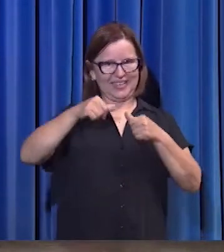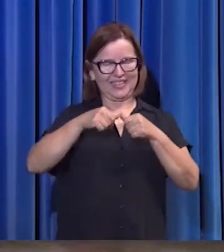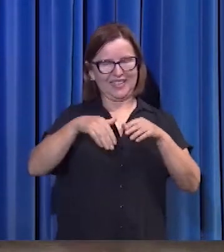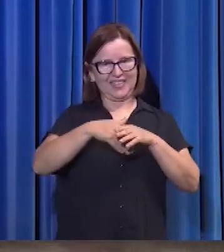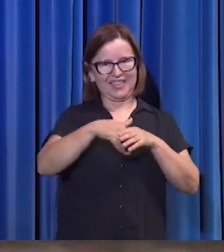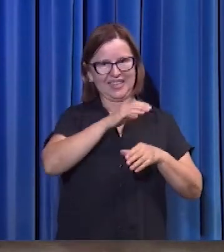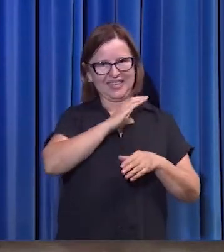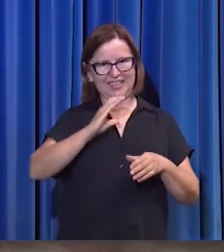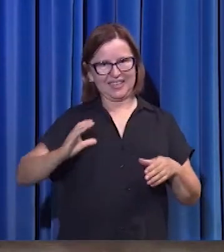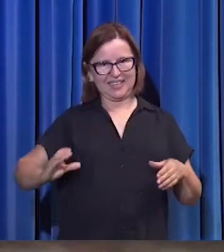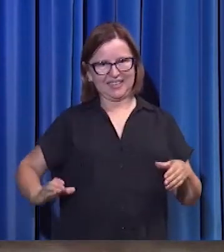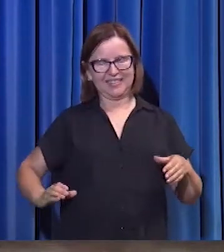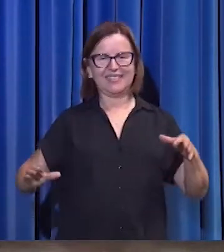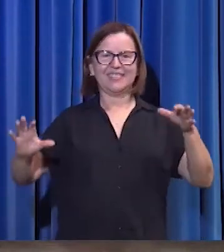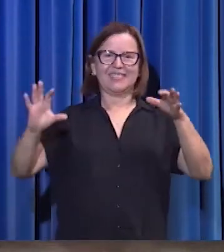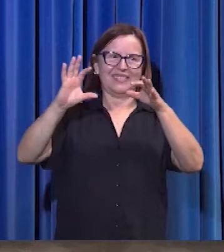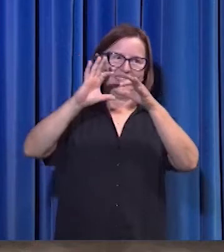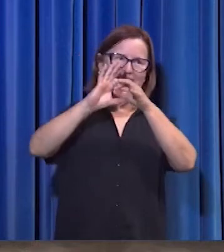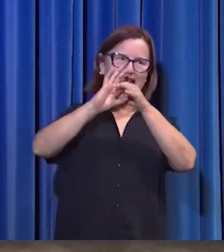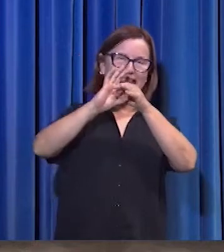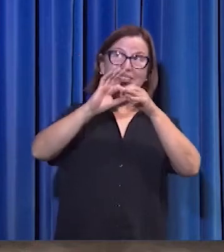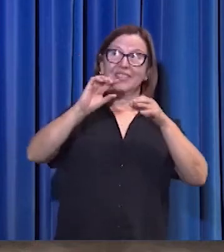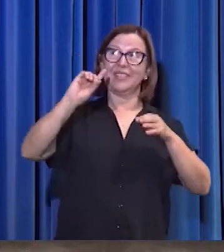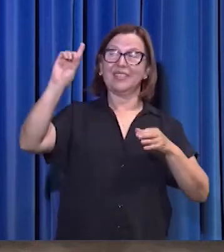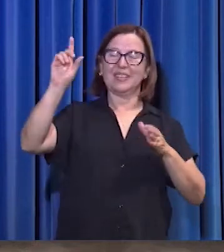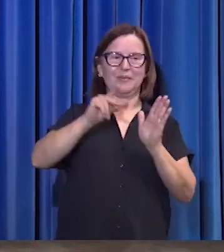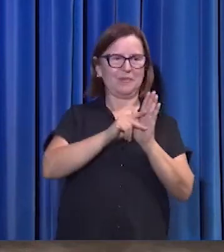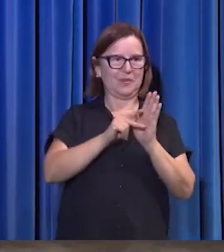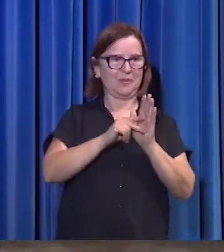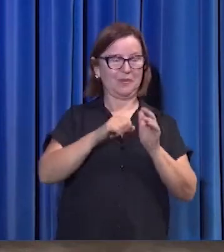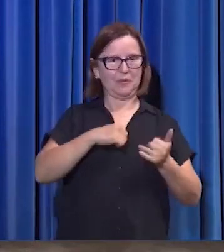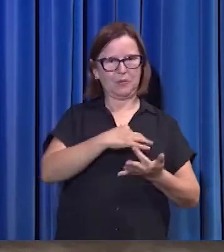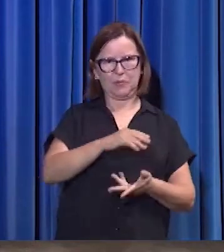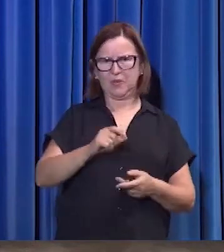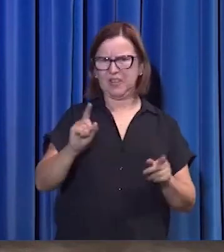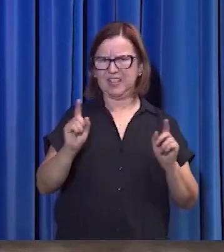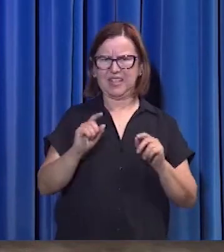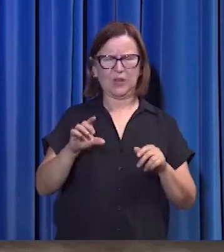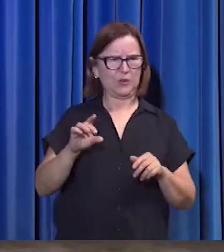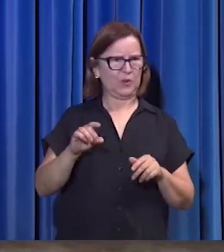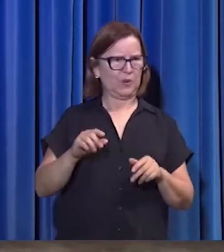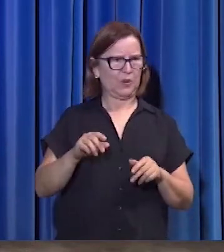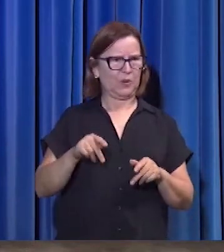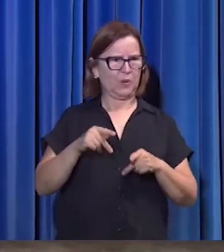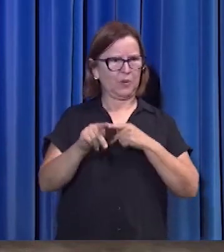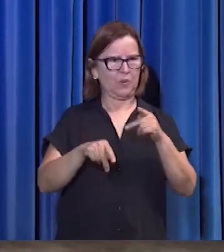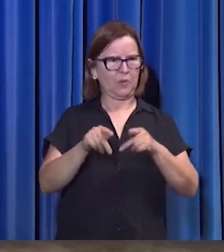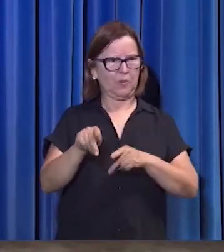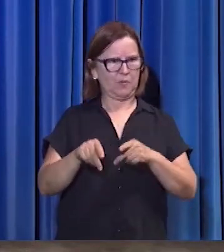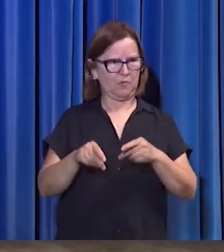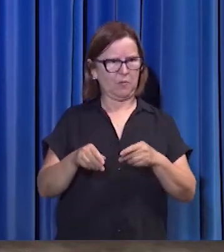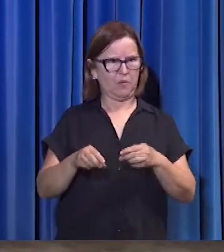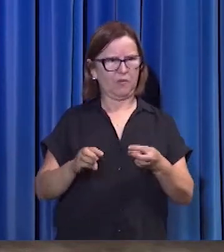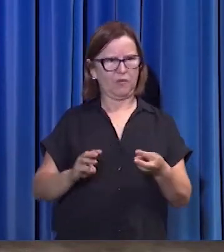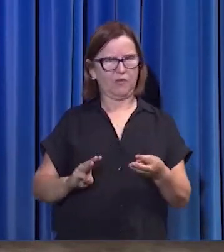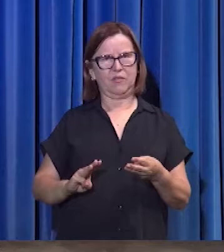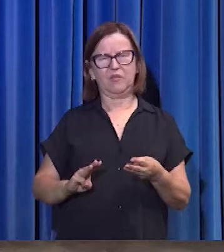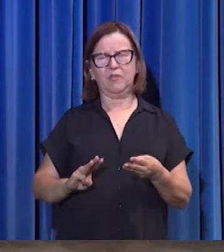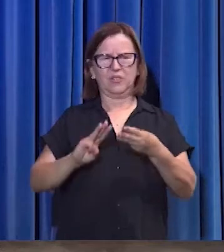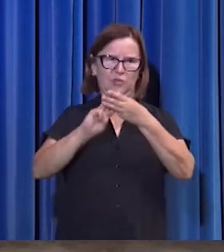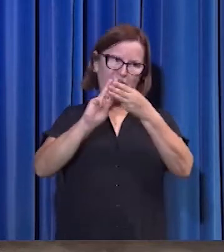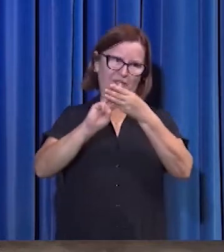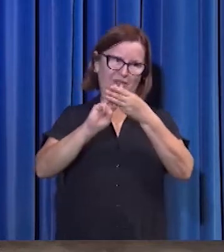Cristo reconciliando consigo o mundo, não só os judeus, mas os gentios, e